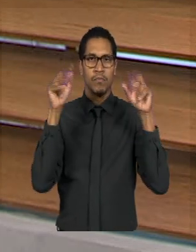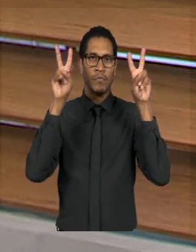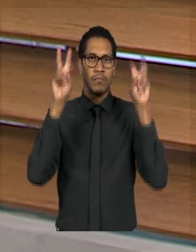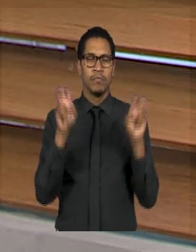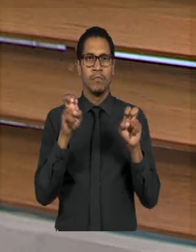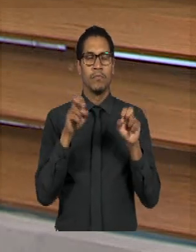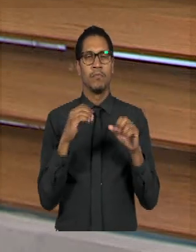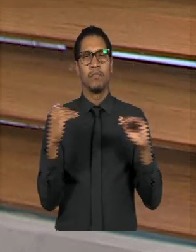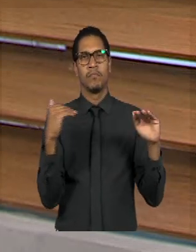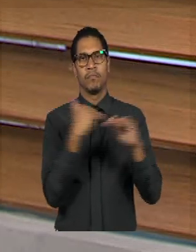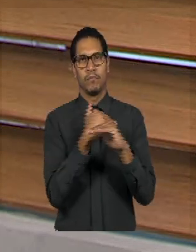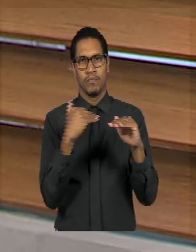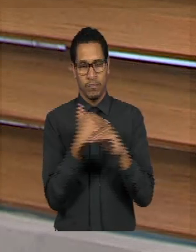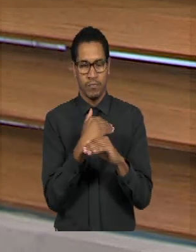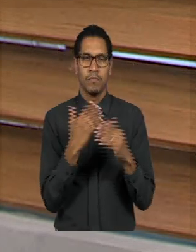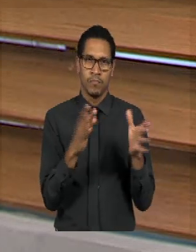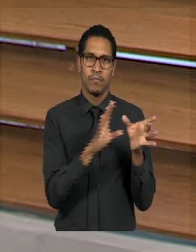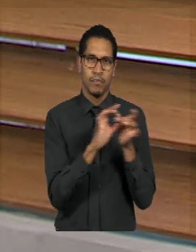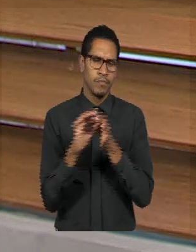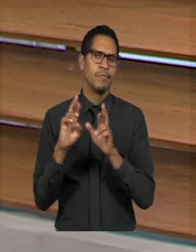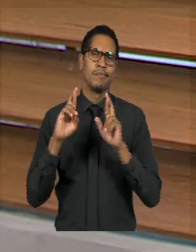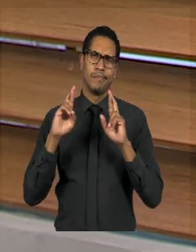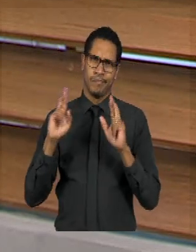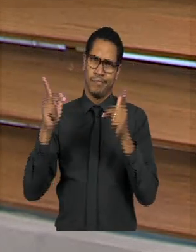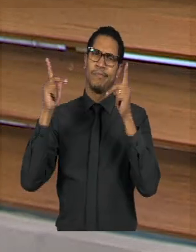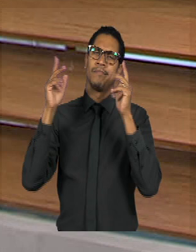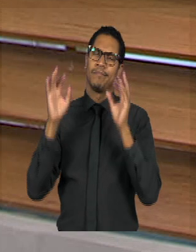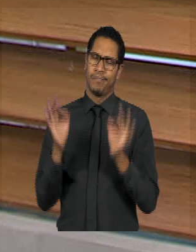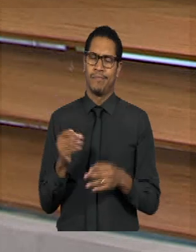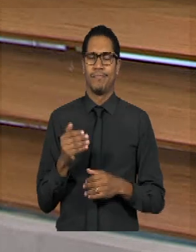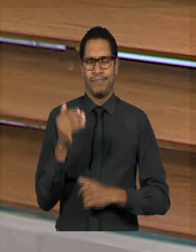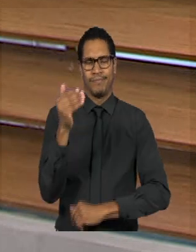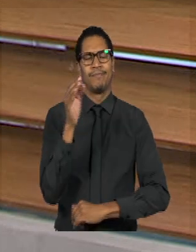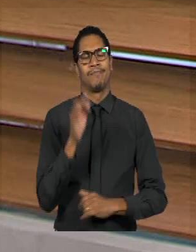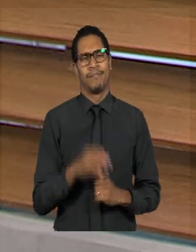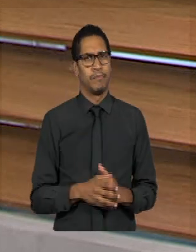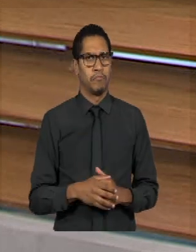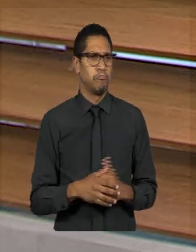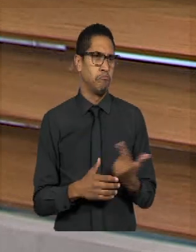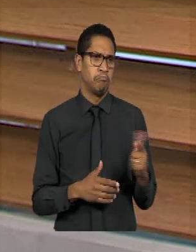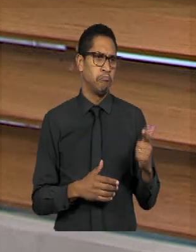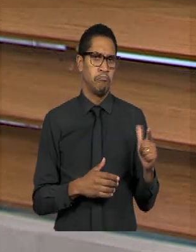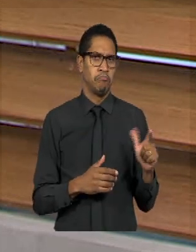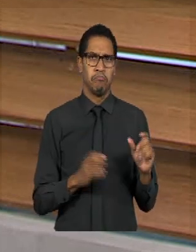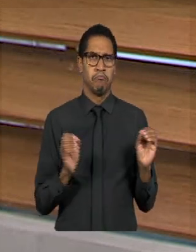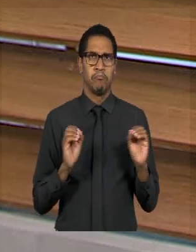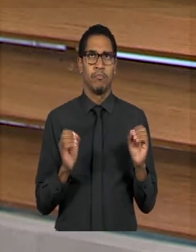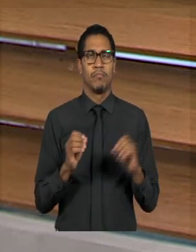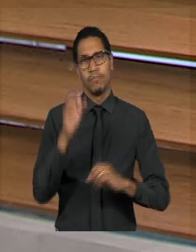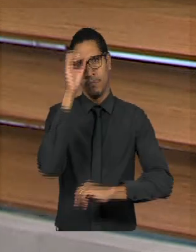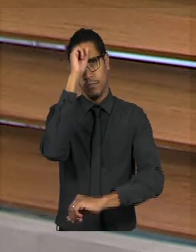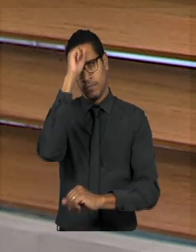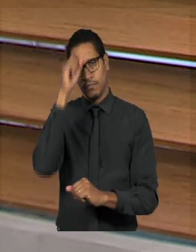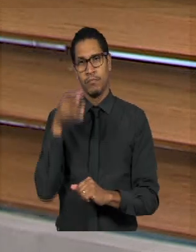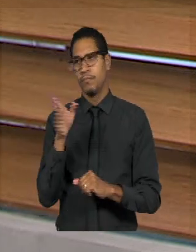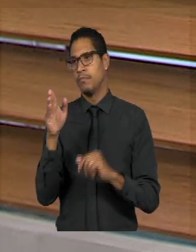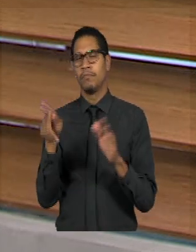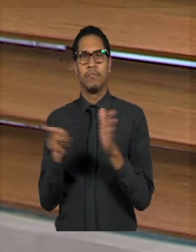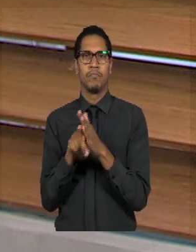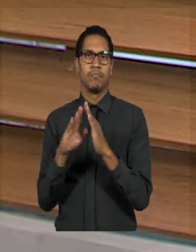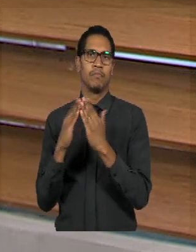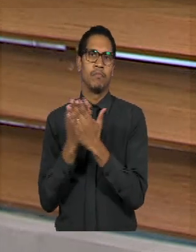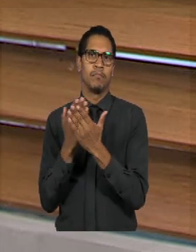trânsito. É um cenário diferente. Nós não temos isso. A Tá gente certo. aprende quando vai para a autoescola.